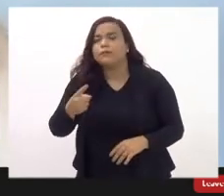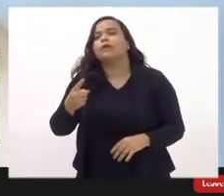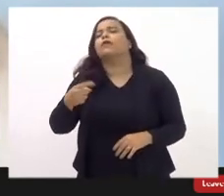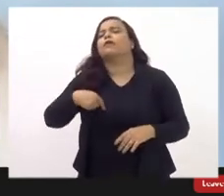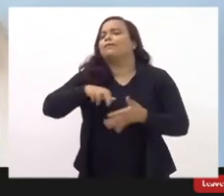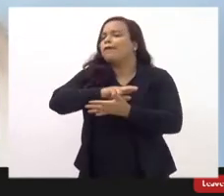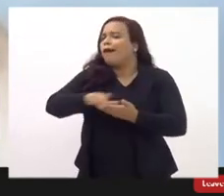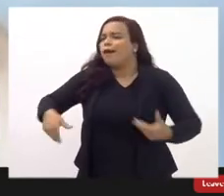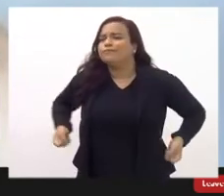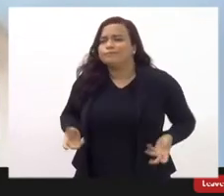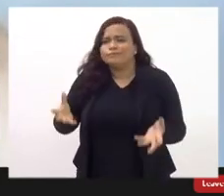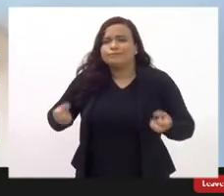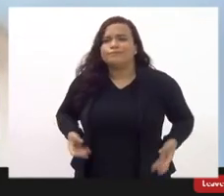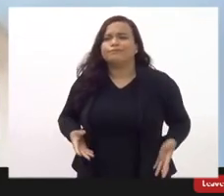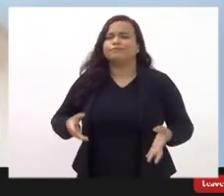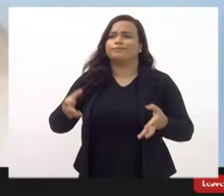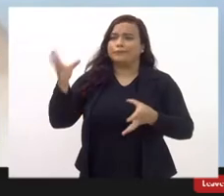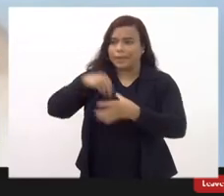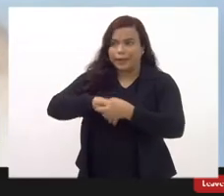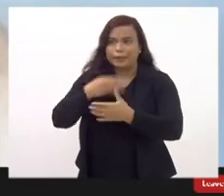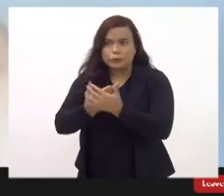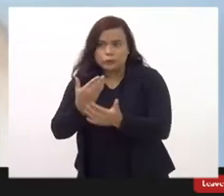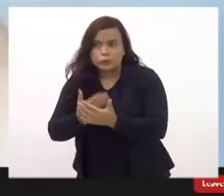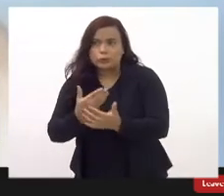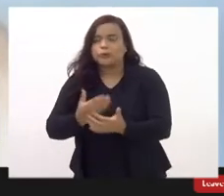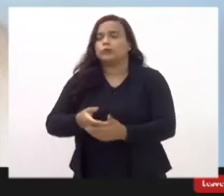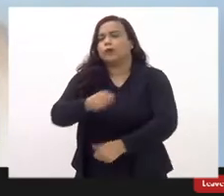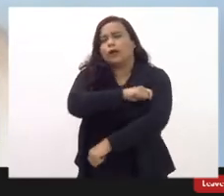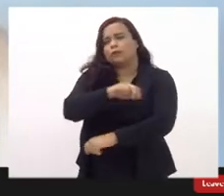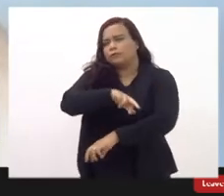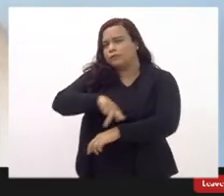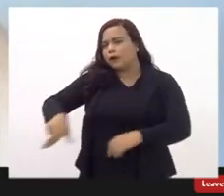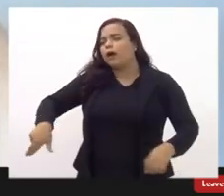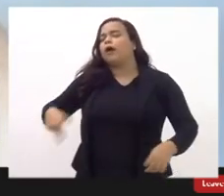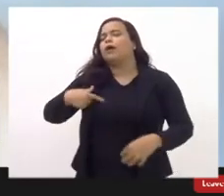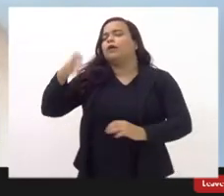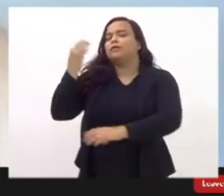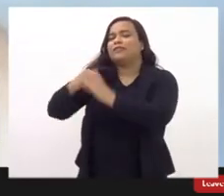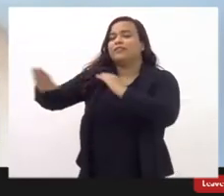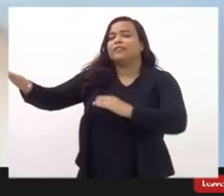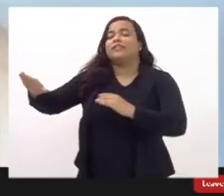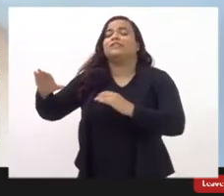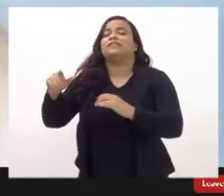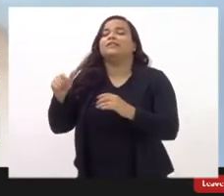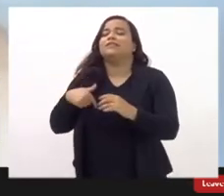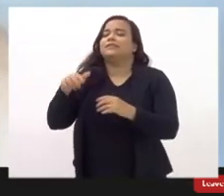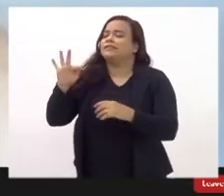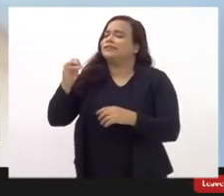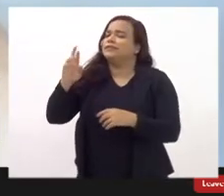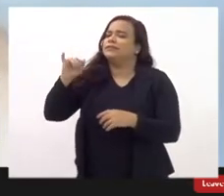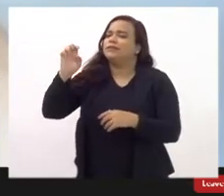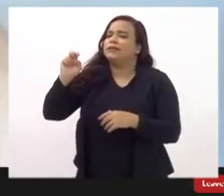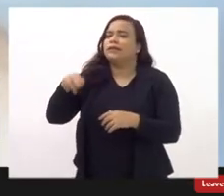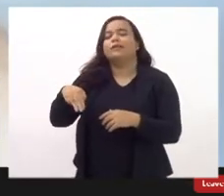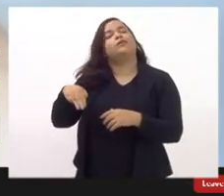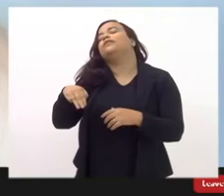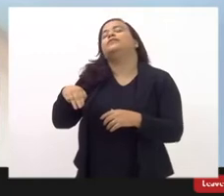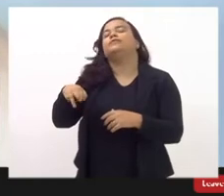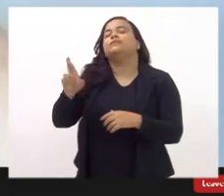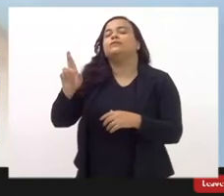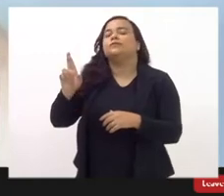internos com os estudantes, né, um trabalho hercúleo para enviar os dados exigidos pela FETRANSPOR dentro dos critérios